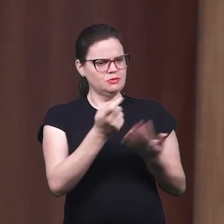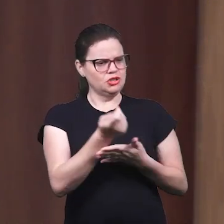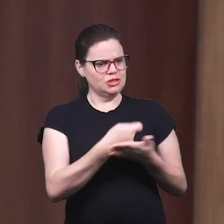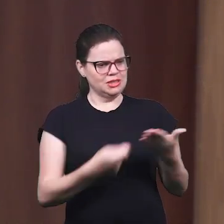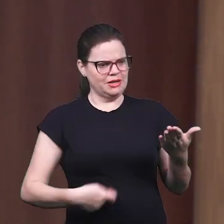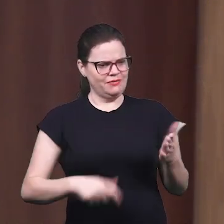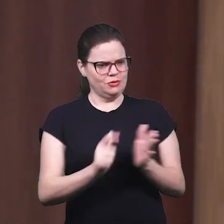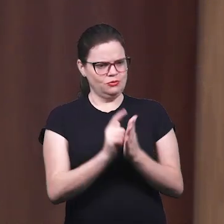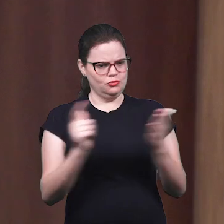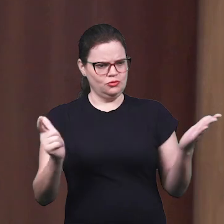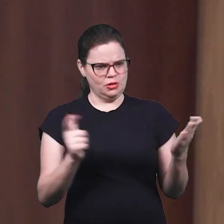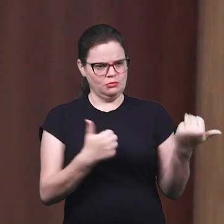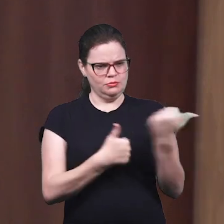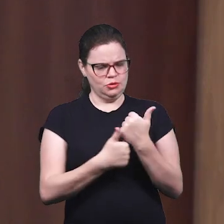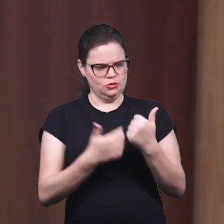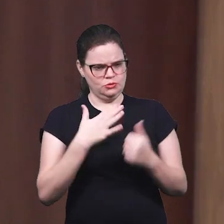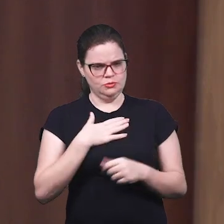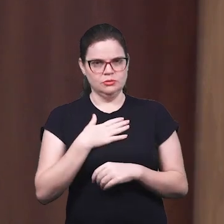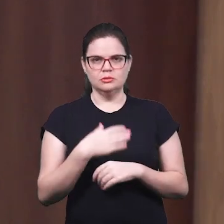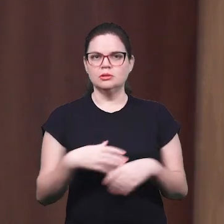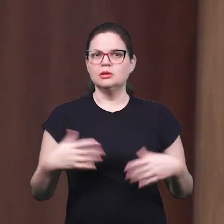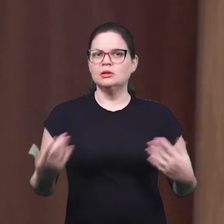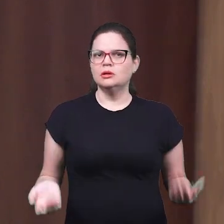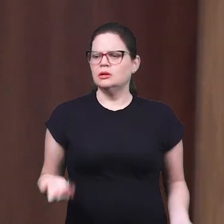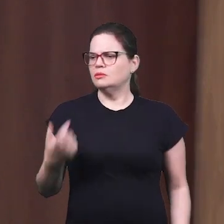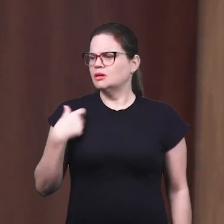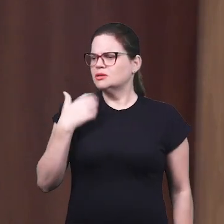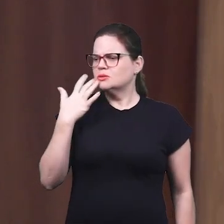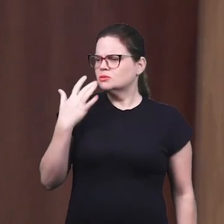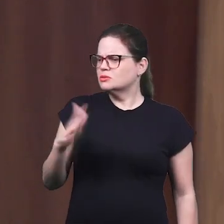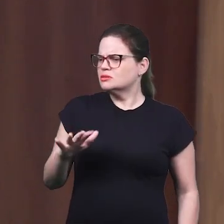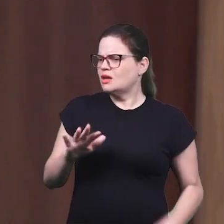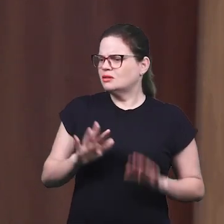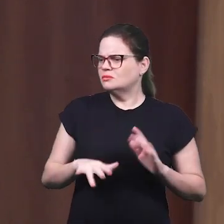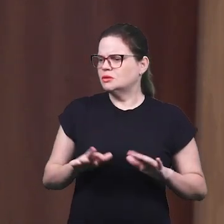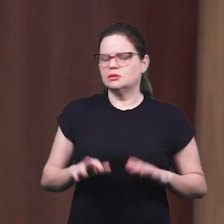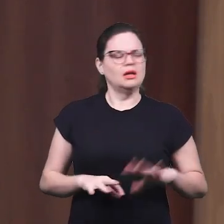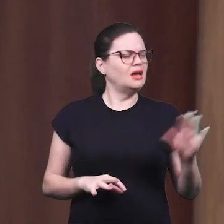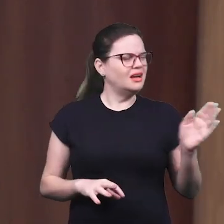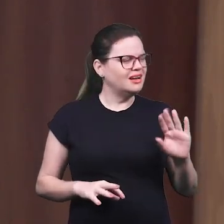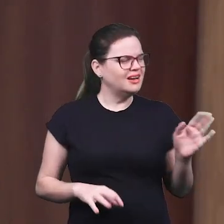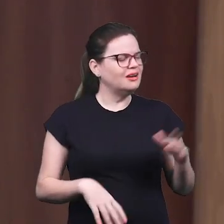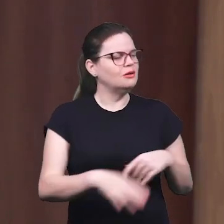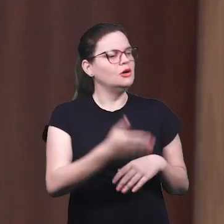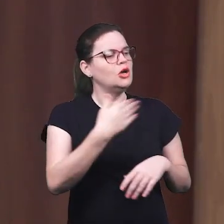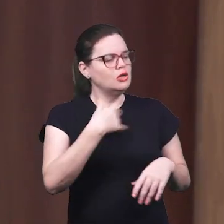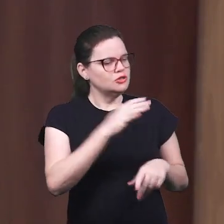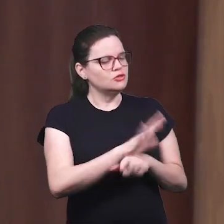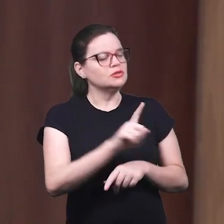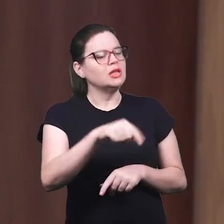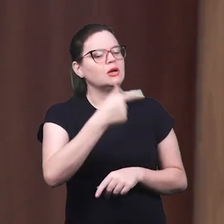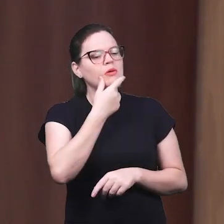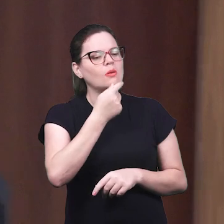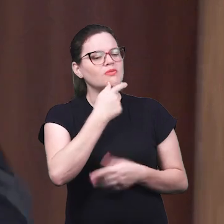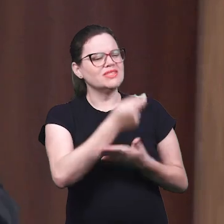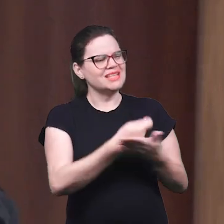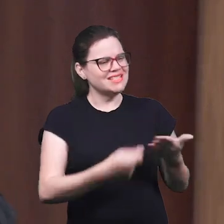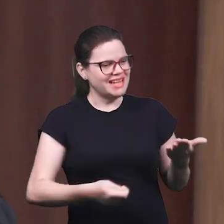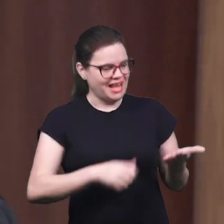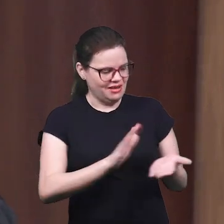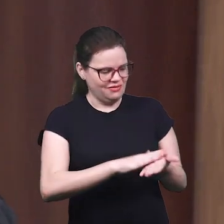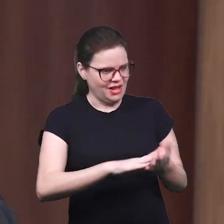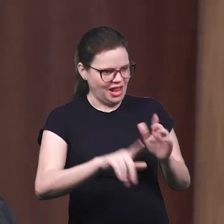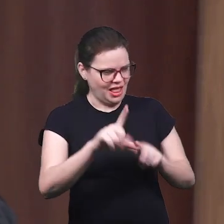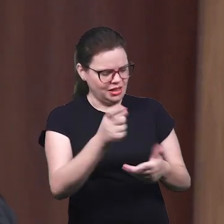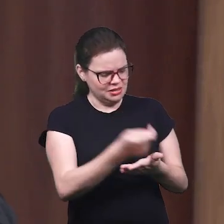voltar. Eu digo, rapaz, eu não sei escrever a marca, não sei tudo. Não, eu arranjei um rapazinho lá, você escreve a mão, manda para lá, que a gente